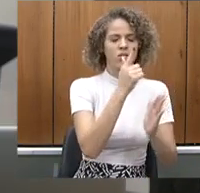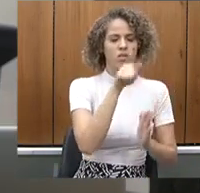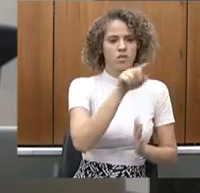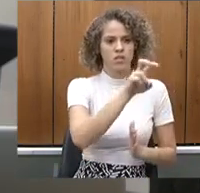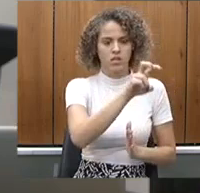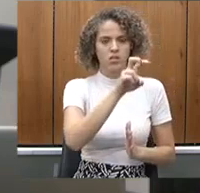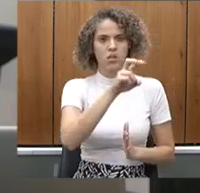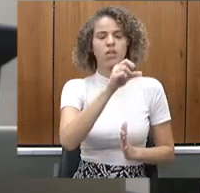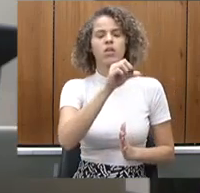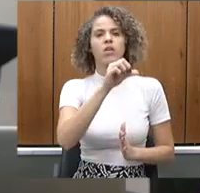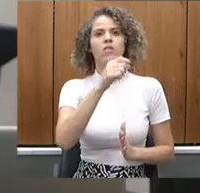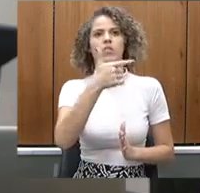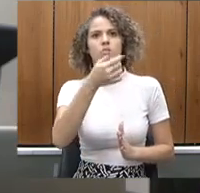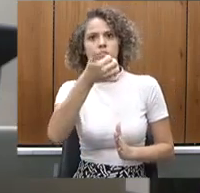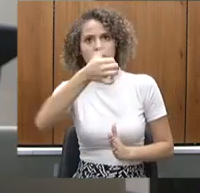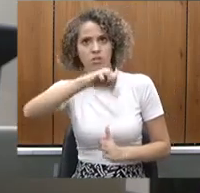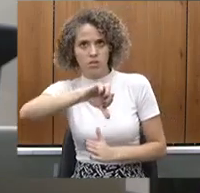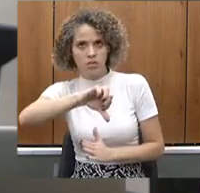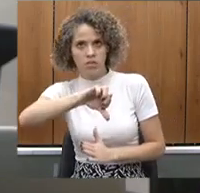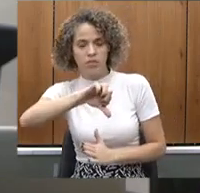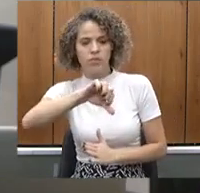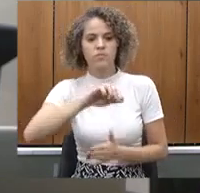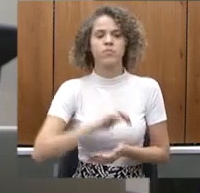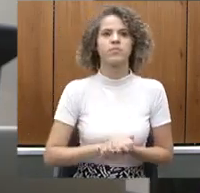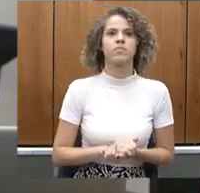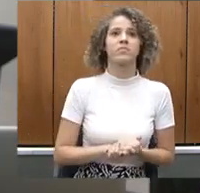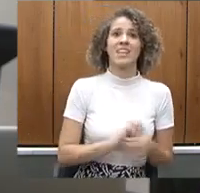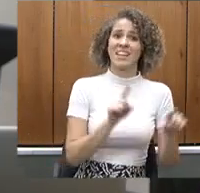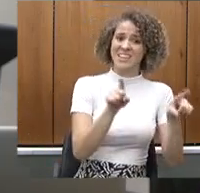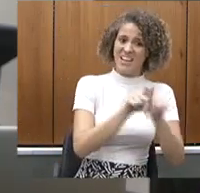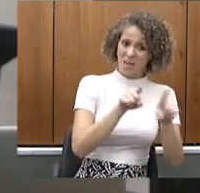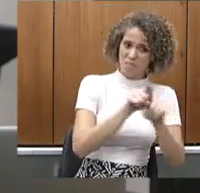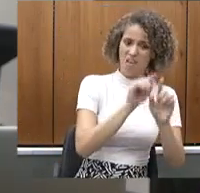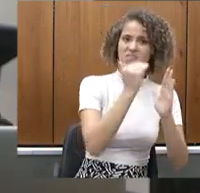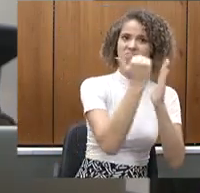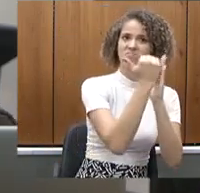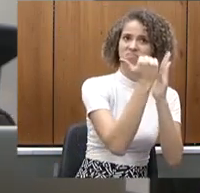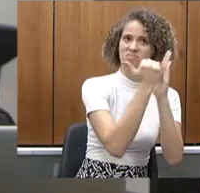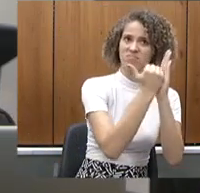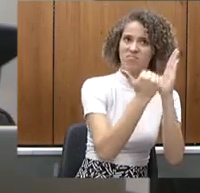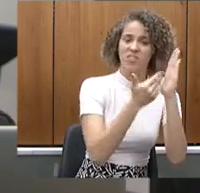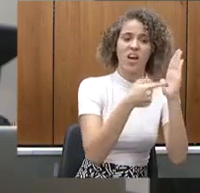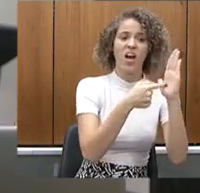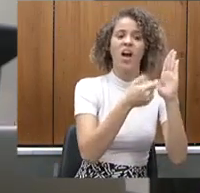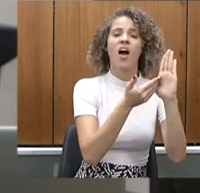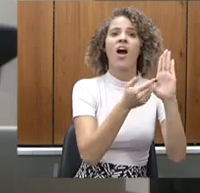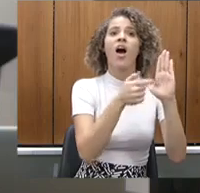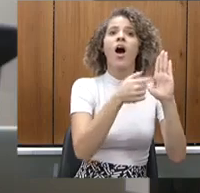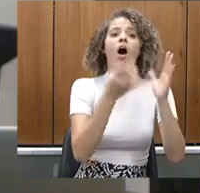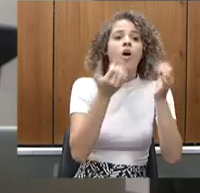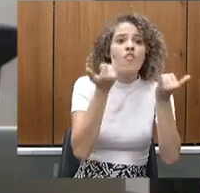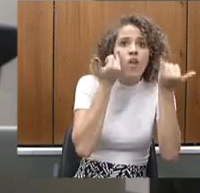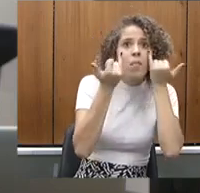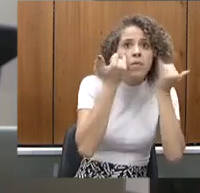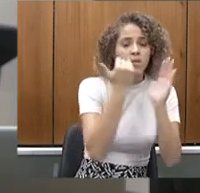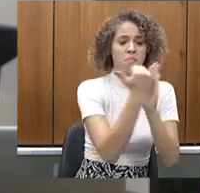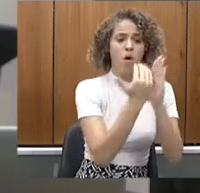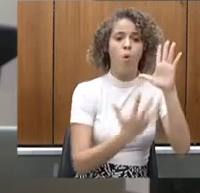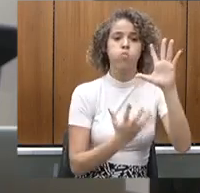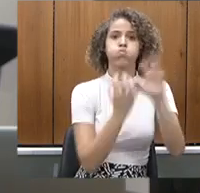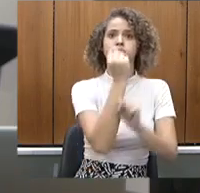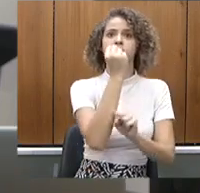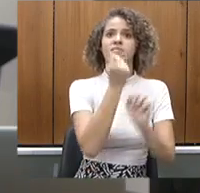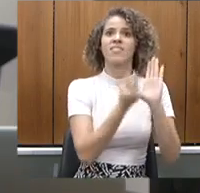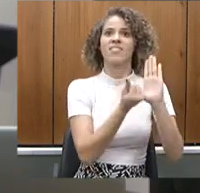2019 e também um requerimento com pedido de informações sobre o valor total dos recursos investidos